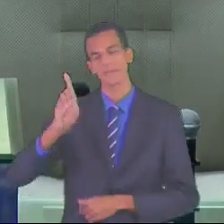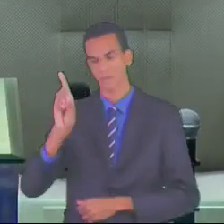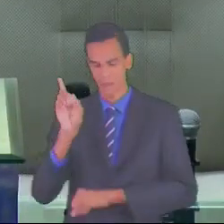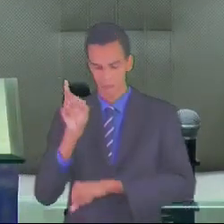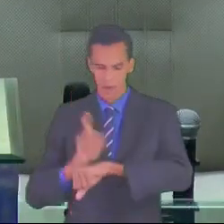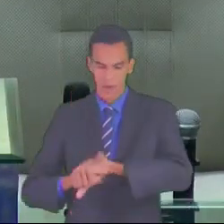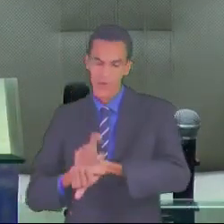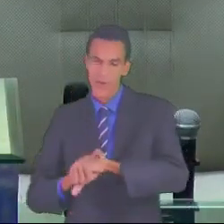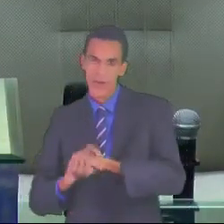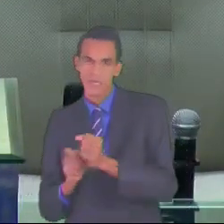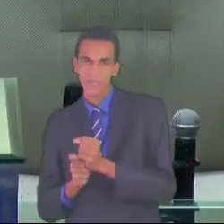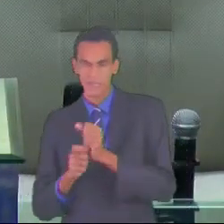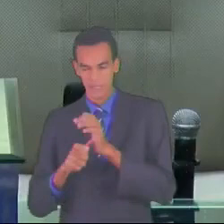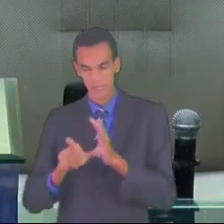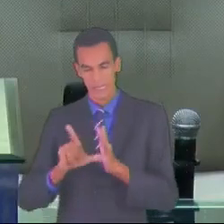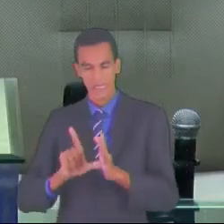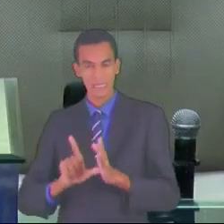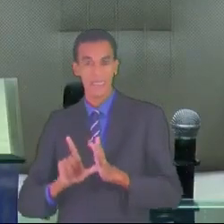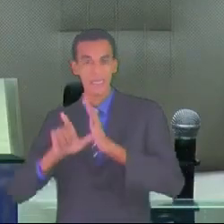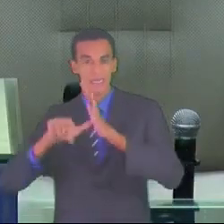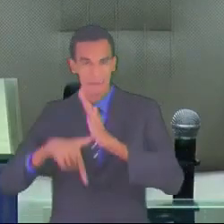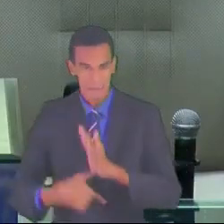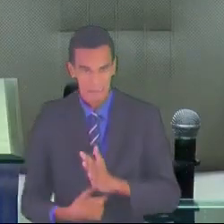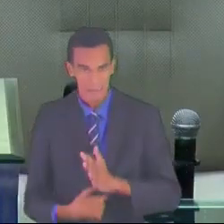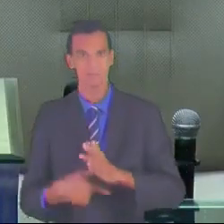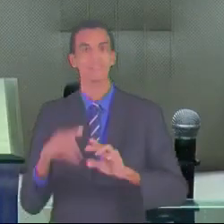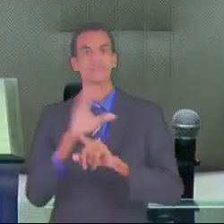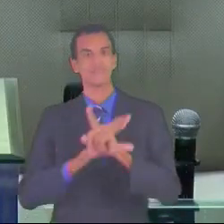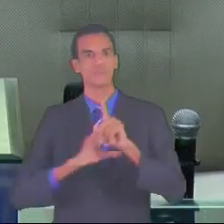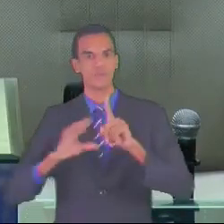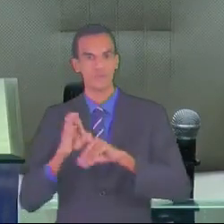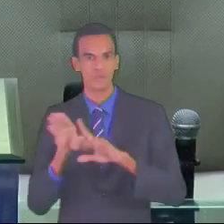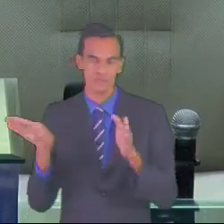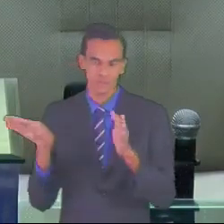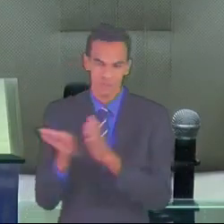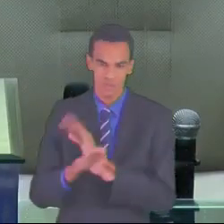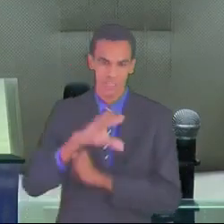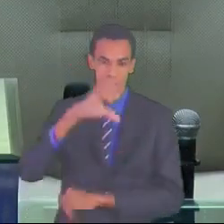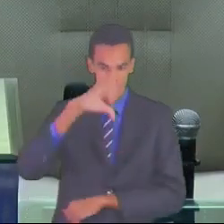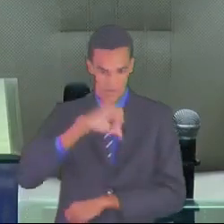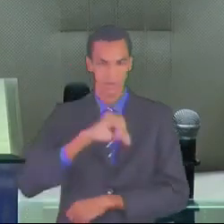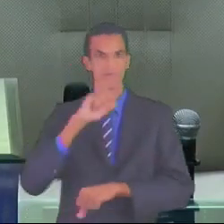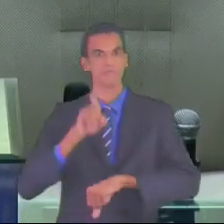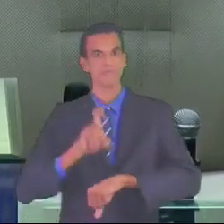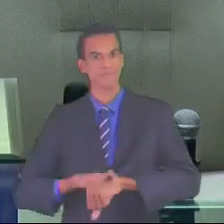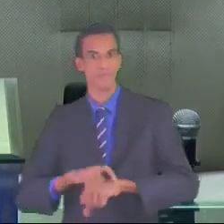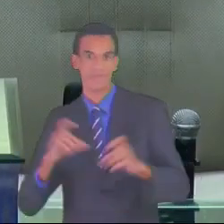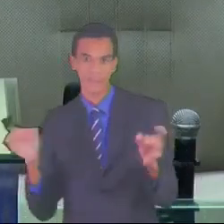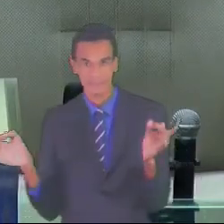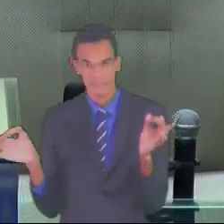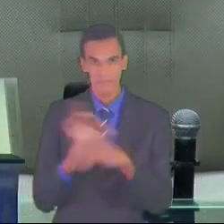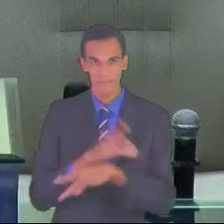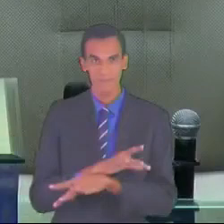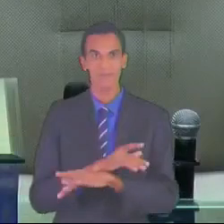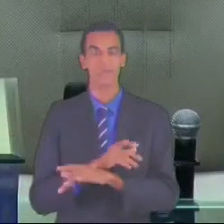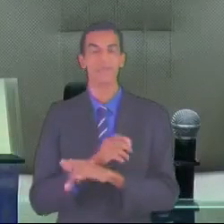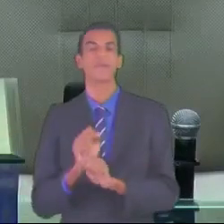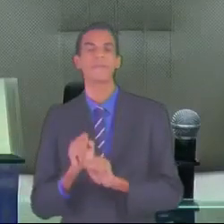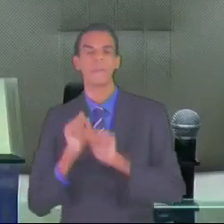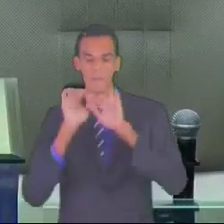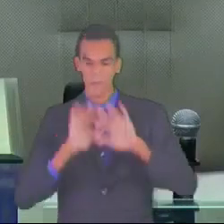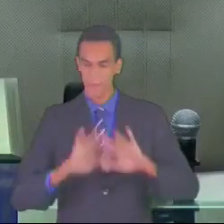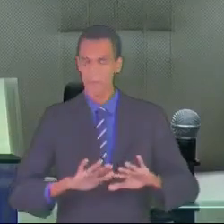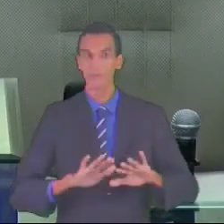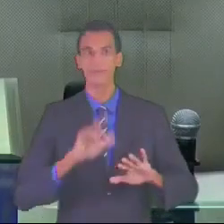relógio atrase um pouco, para que o culto, quando chegue 9 horas, e que acabe, que ministre-se a bênção